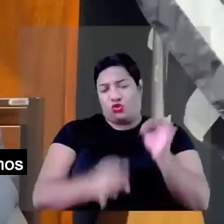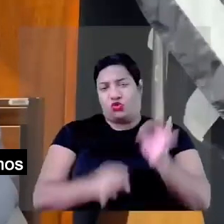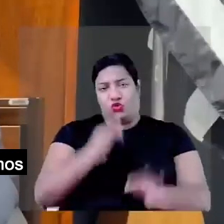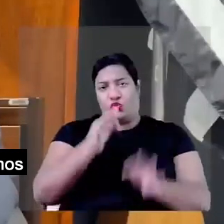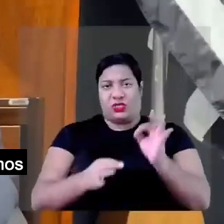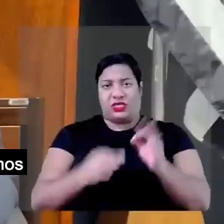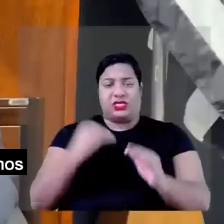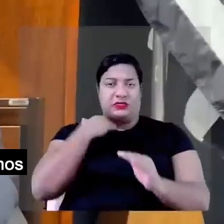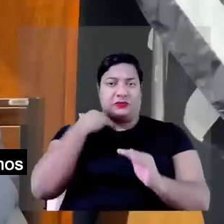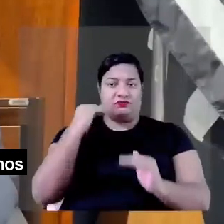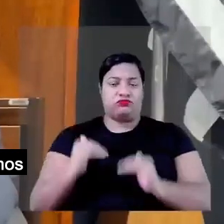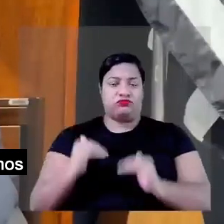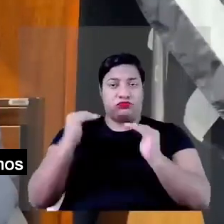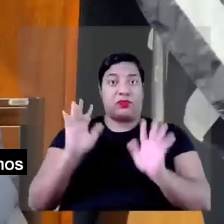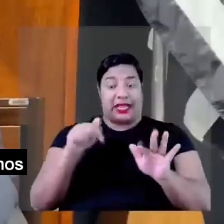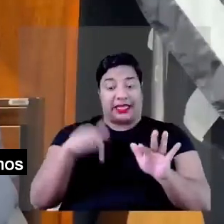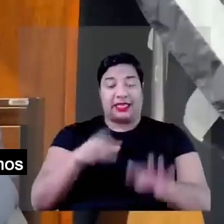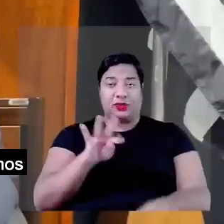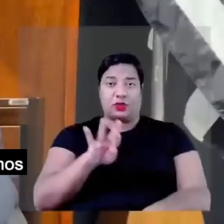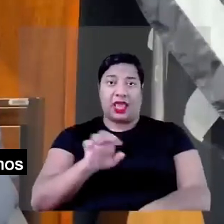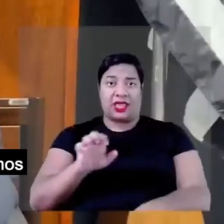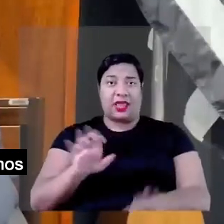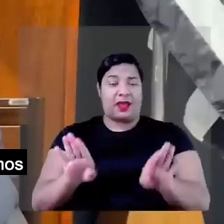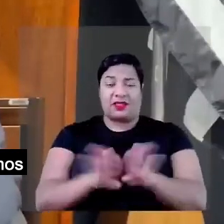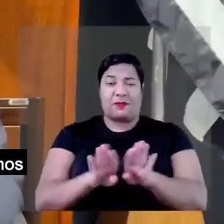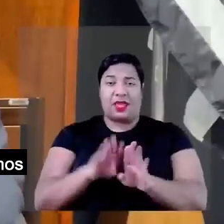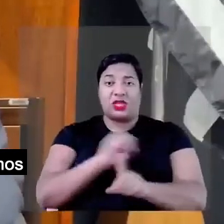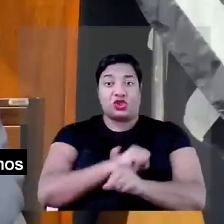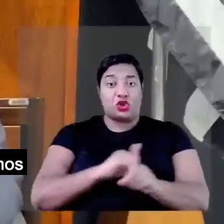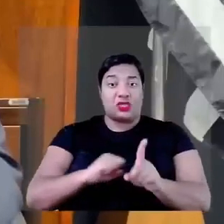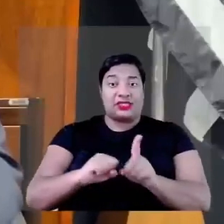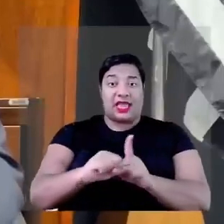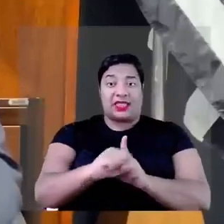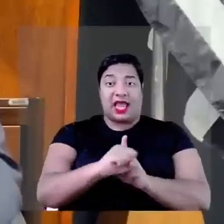desse tribunal, como também de toda a sociedade. É muito importante que